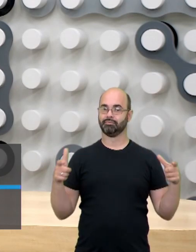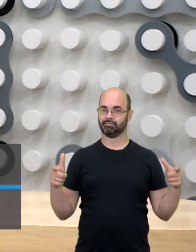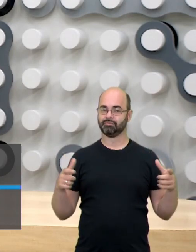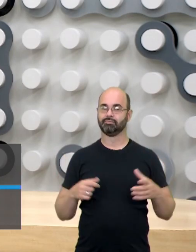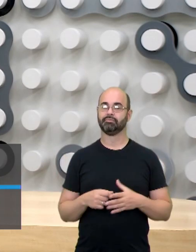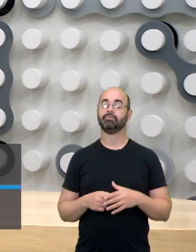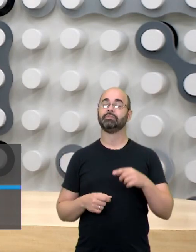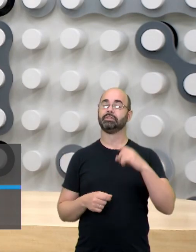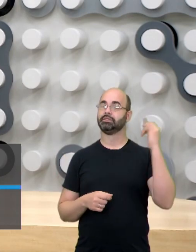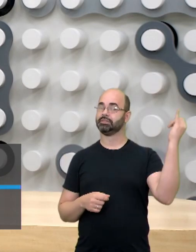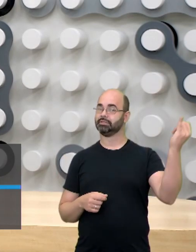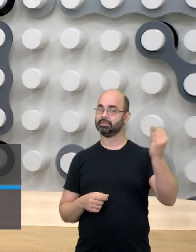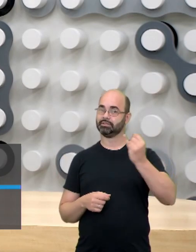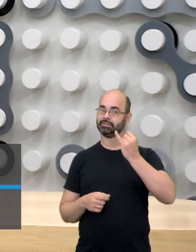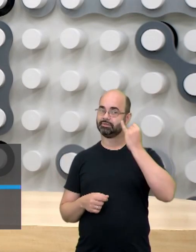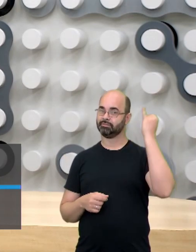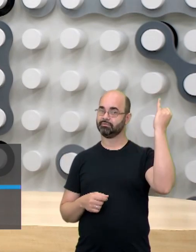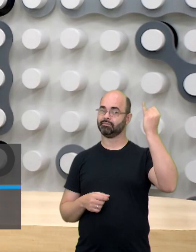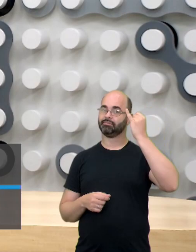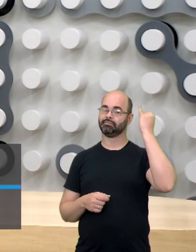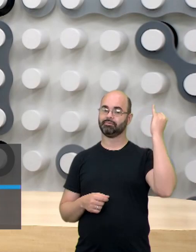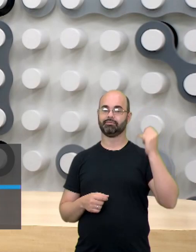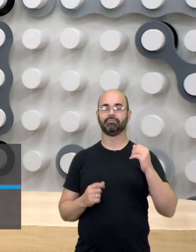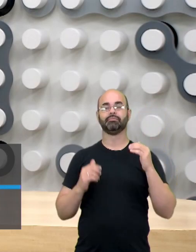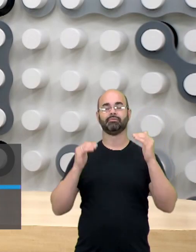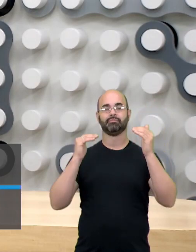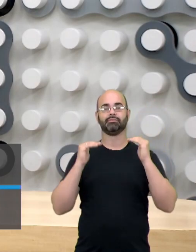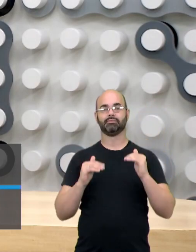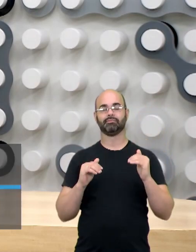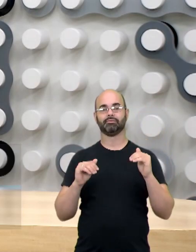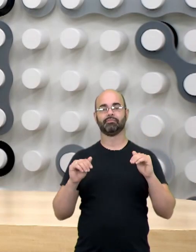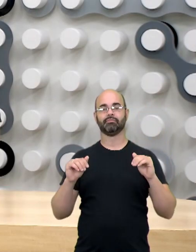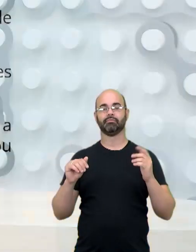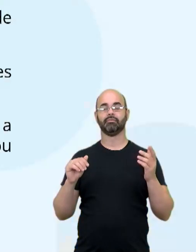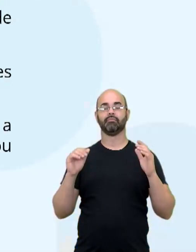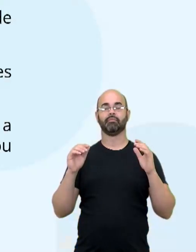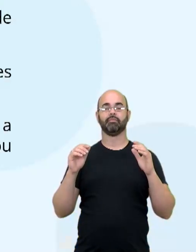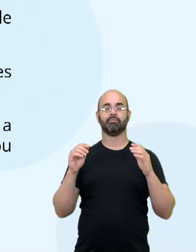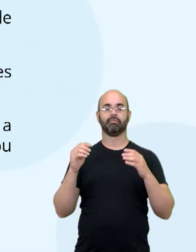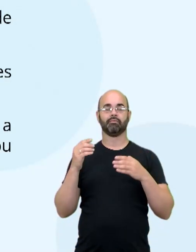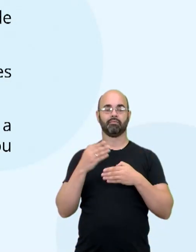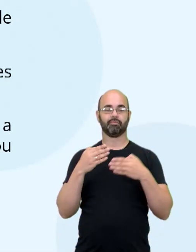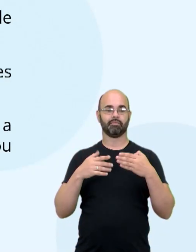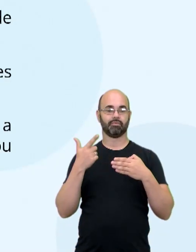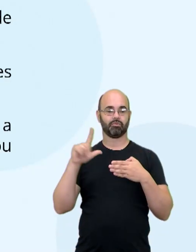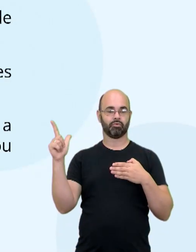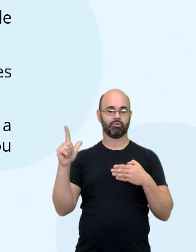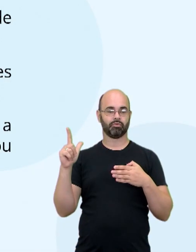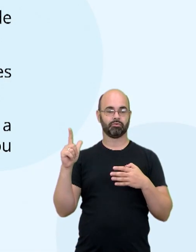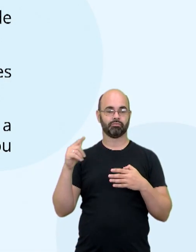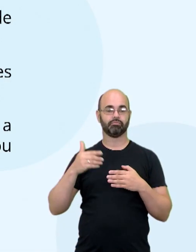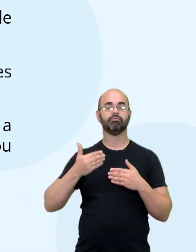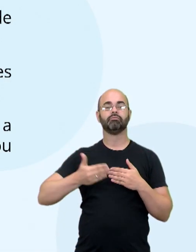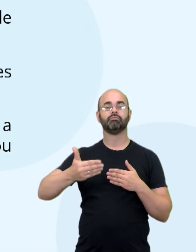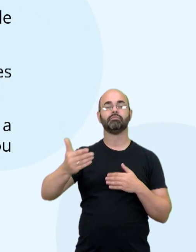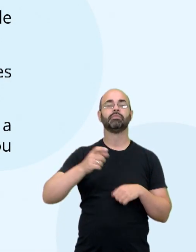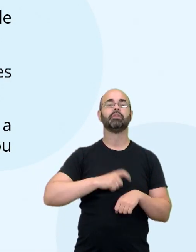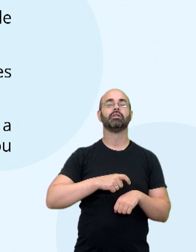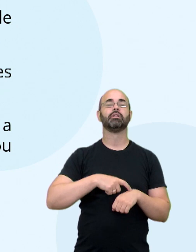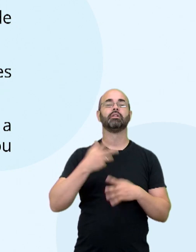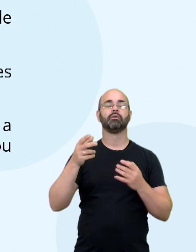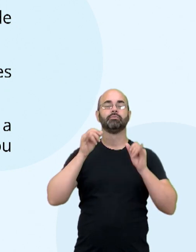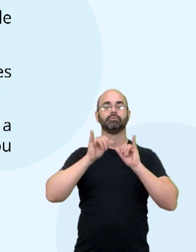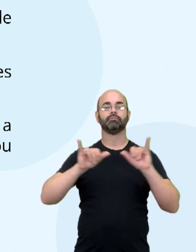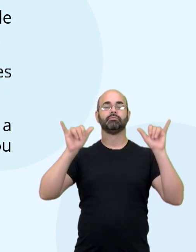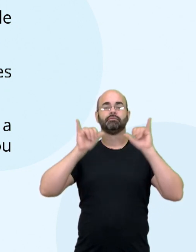suma importância, tá certo? Vamos lá para a próxima tela que a gente vai ver a periodicidade de divulgação